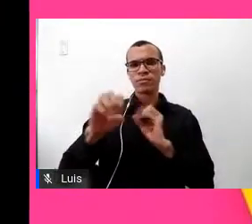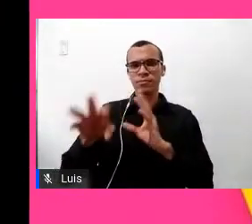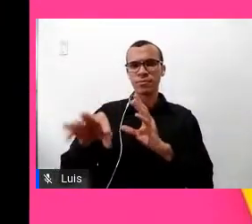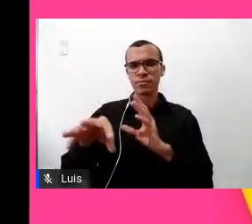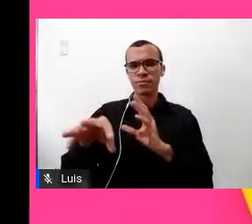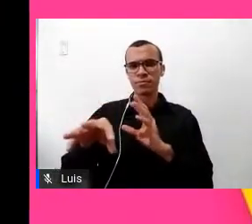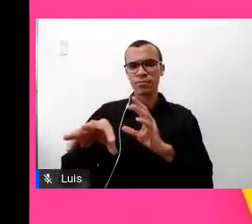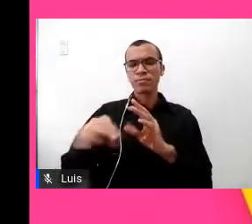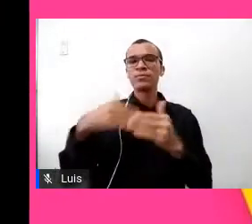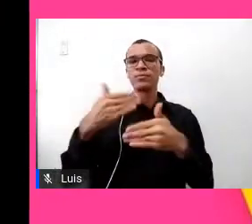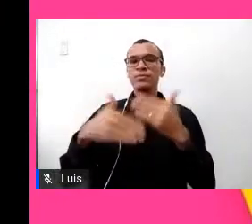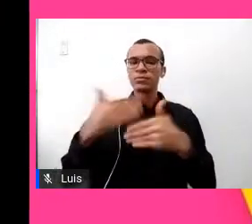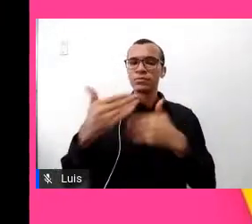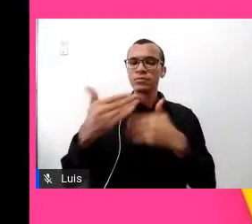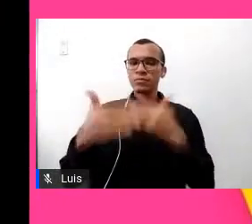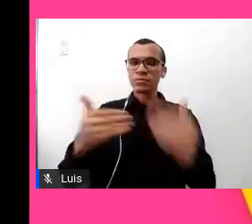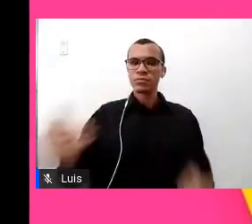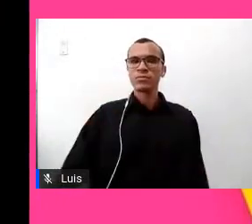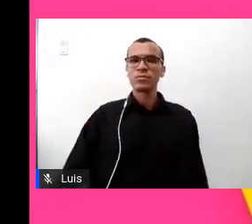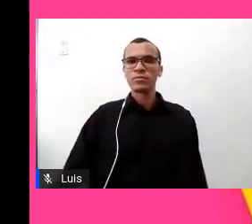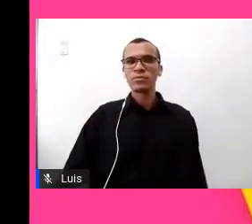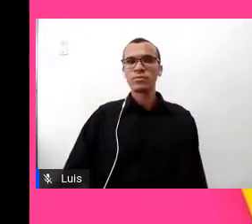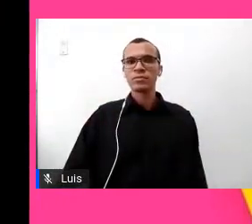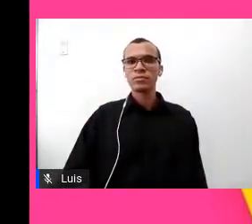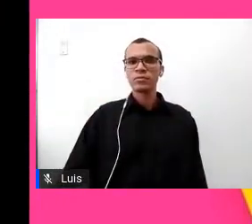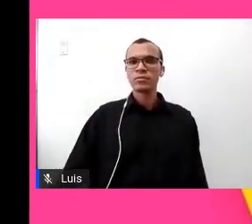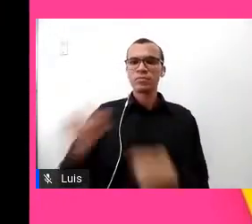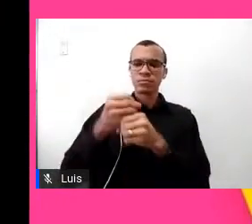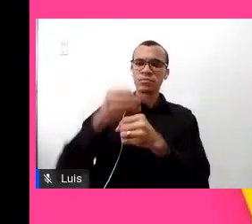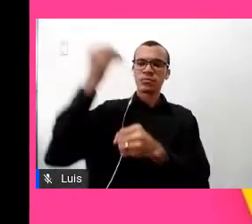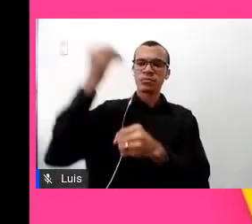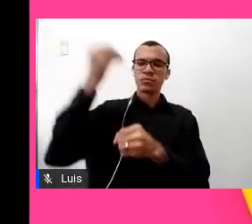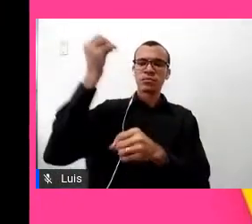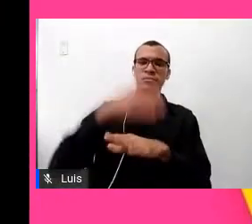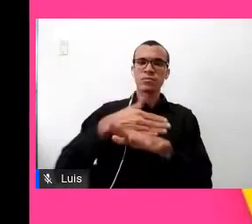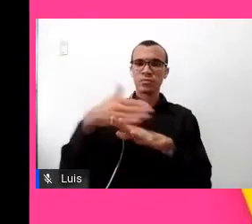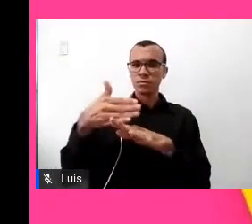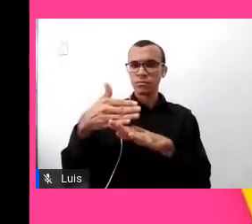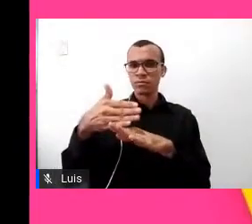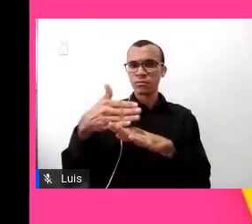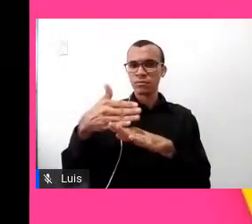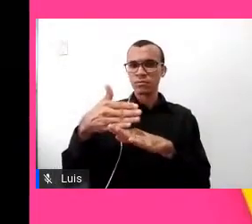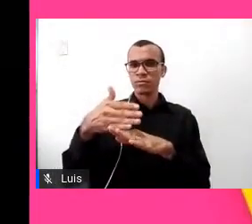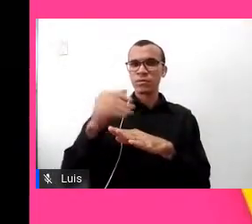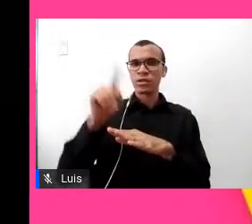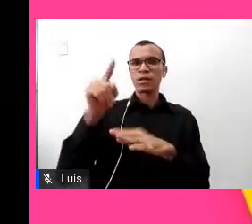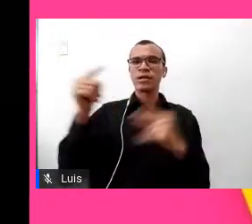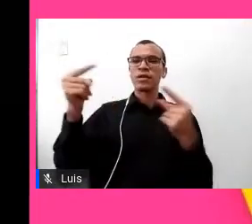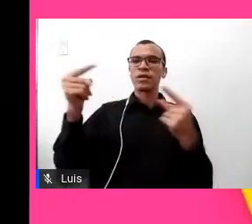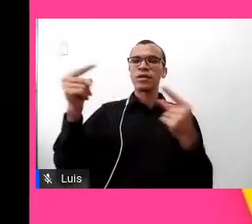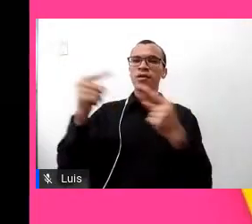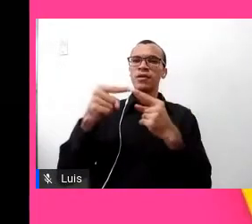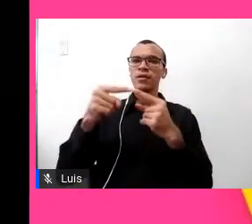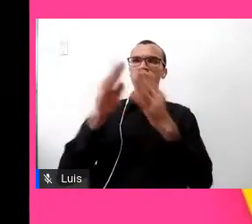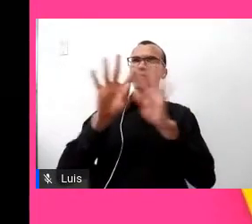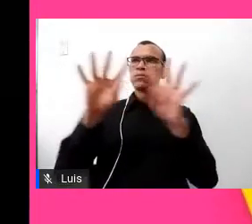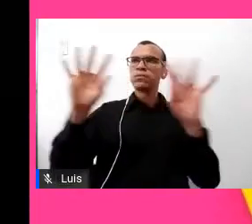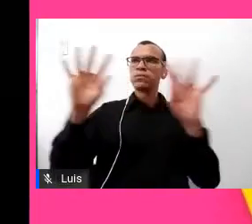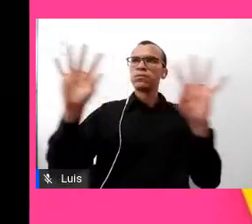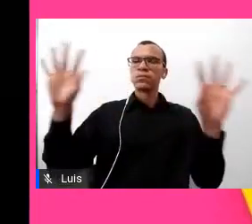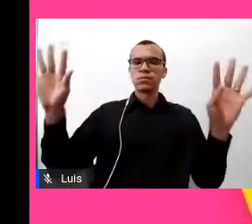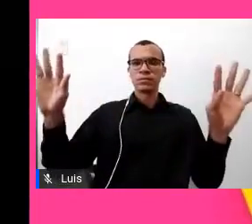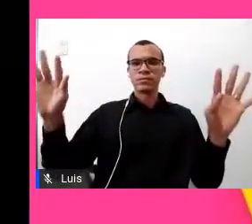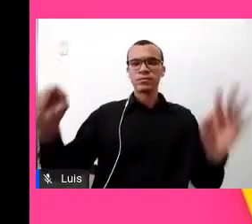aí, esse cano branco é um varão de cortina. É um varão de